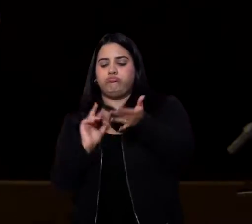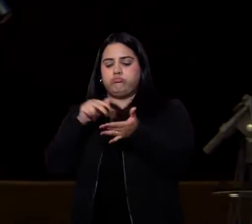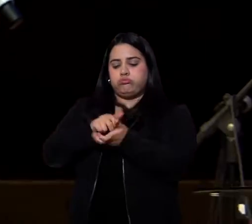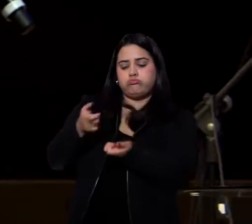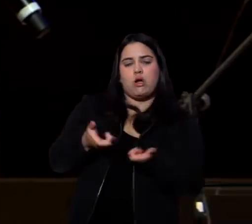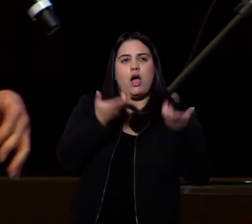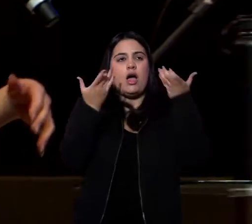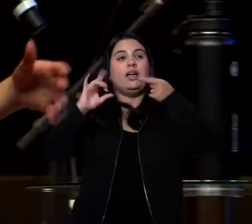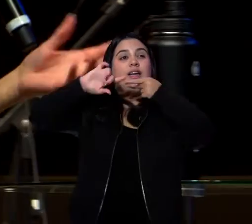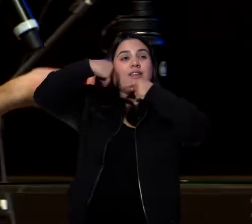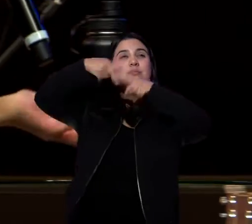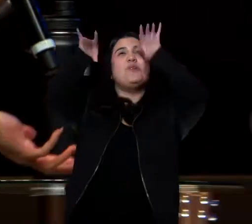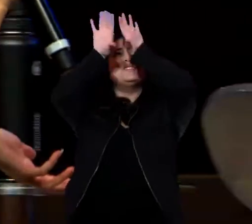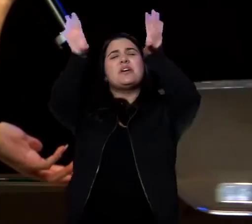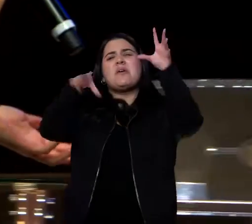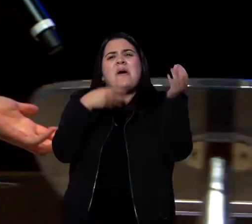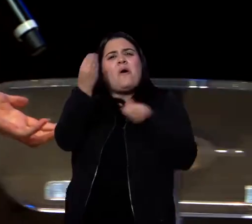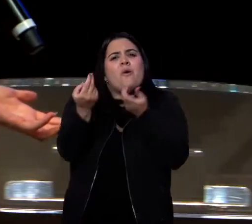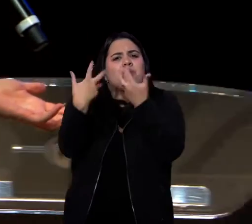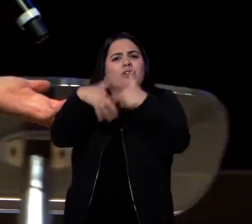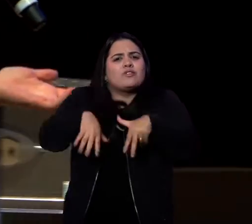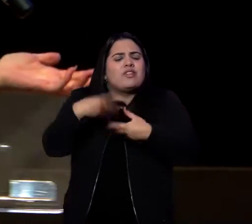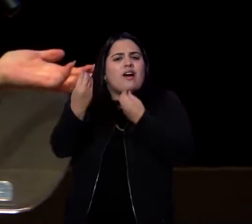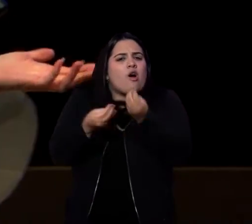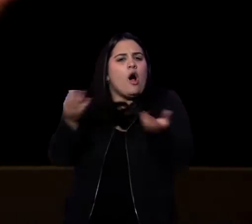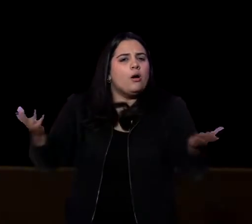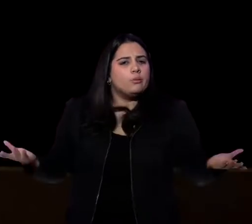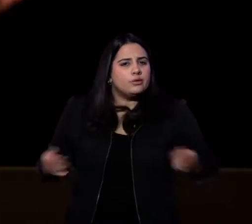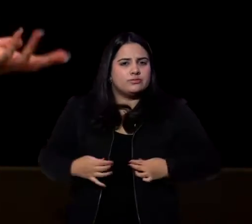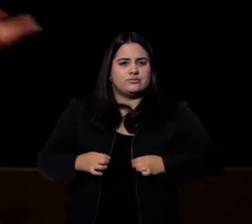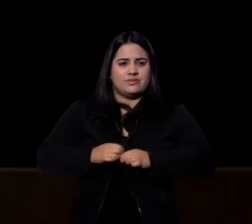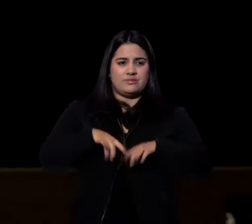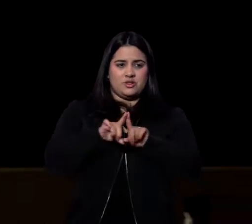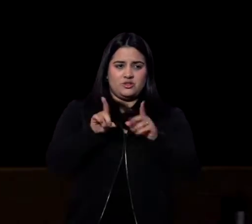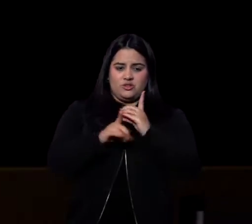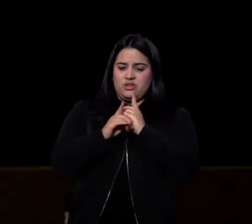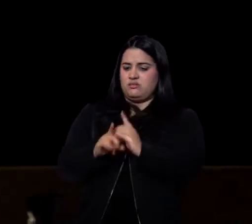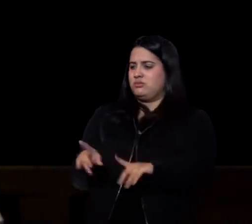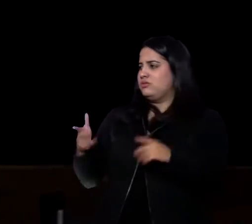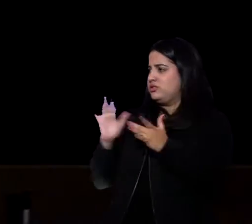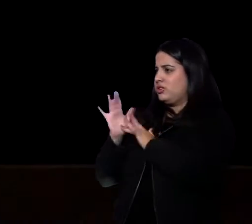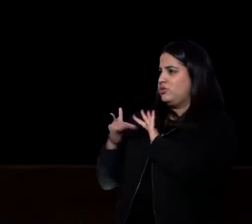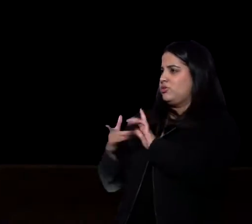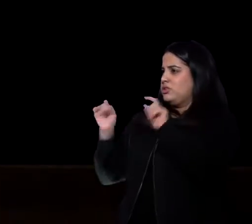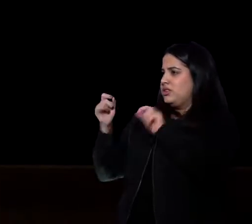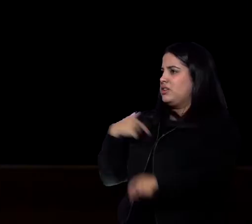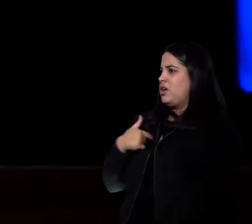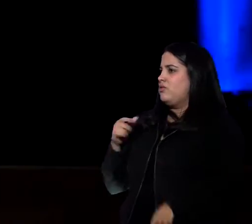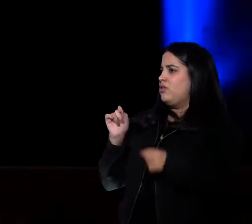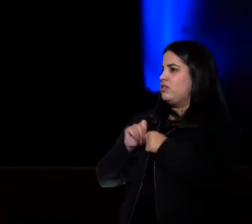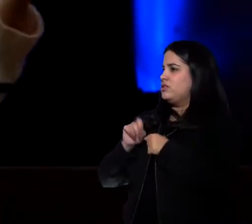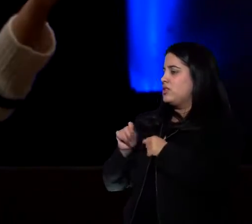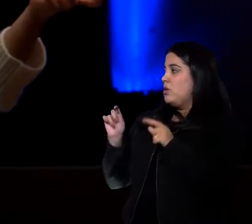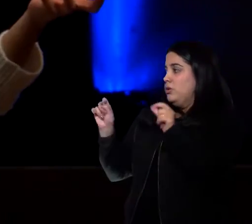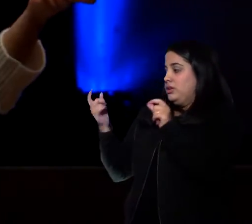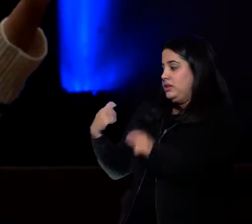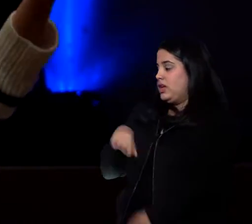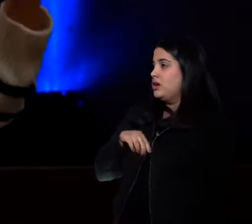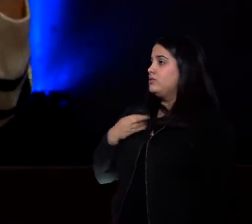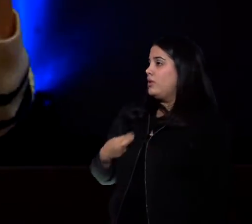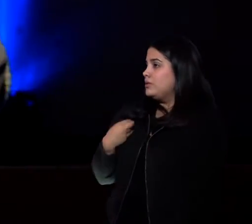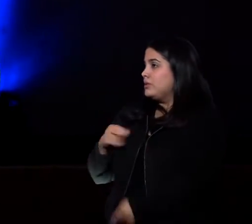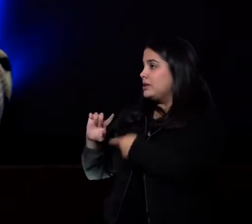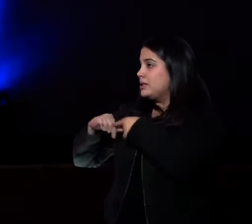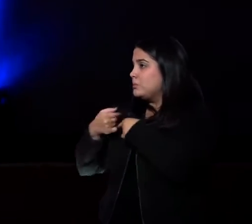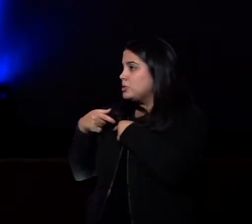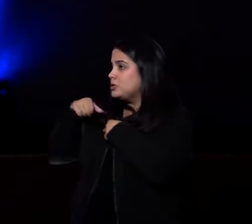isso ia funcionar. E os discípulos ficaram, mas Jesus, o que a gente vai fazer? Tipo, o que a gente vai viver depois que